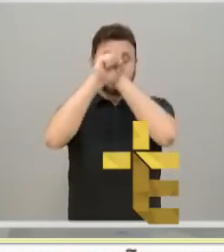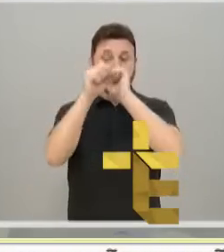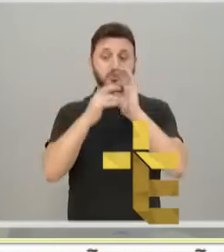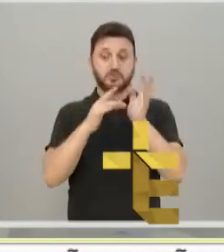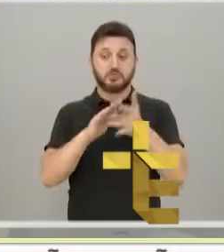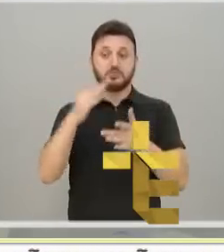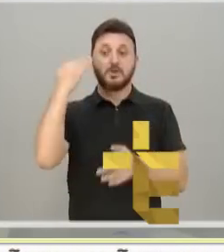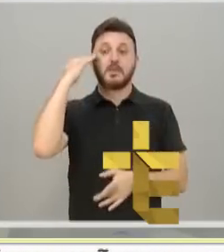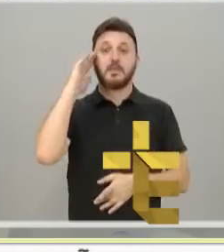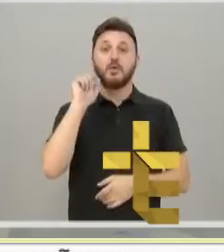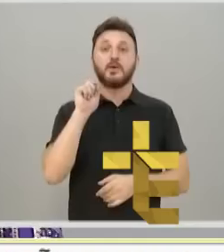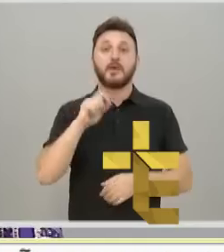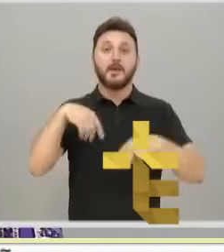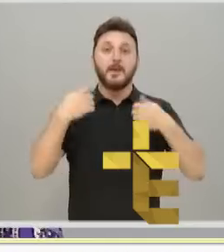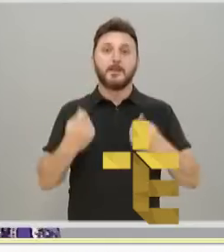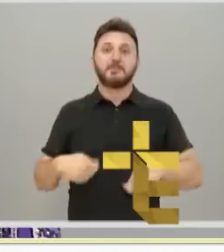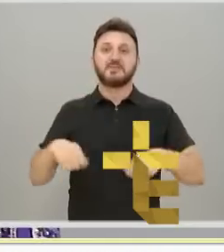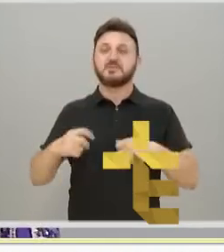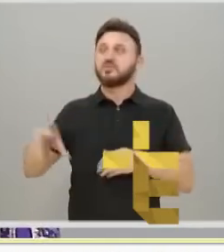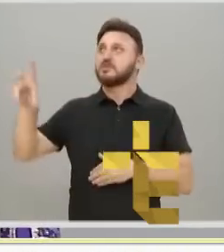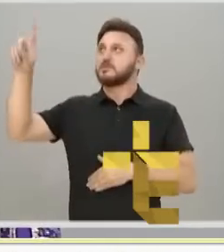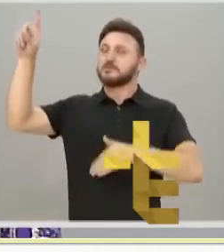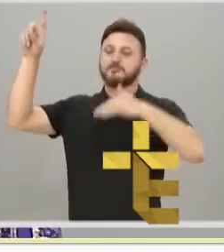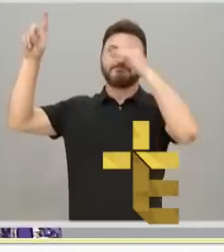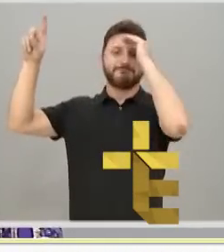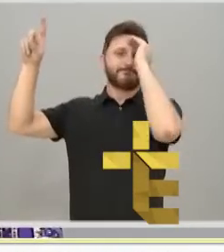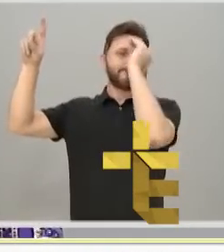que era preciso se entregar à vontade do Pai.